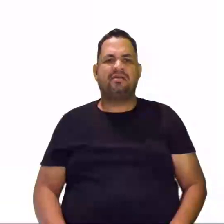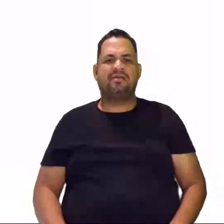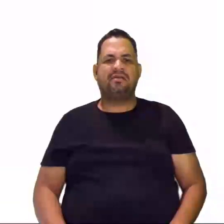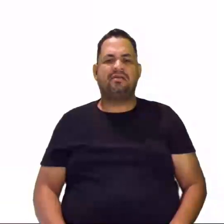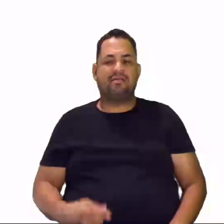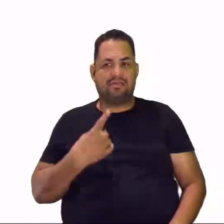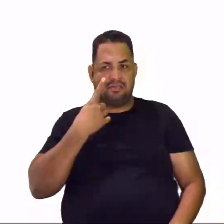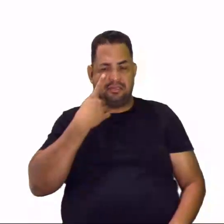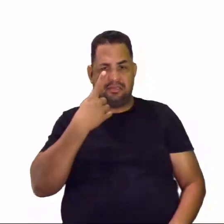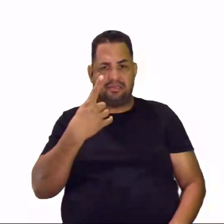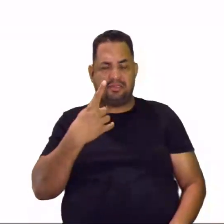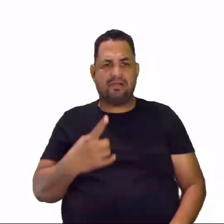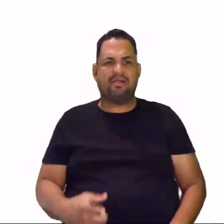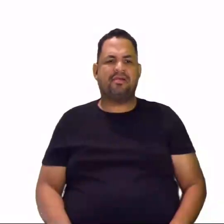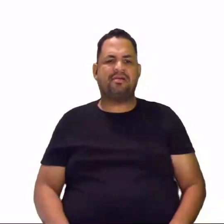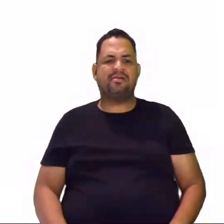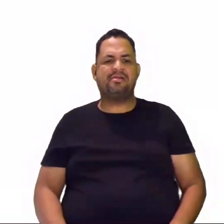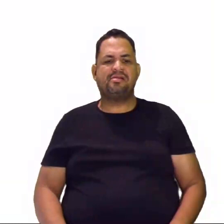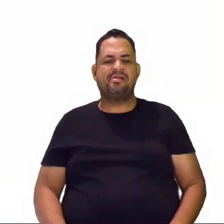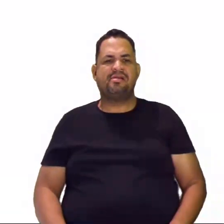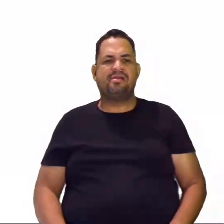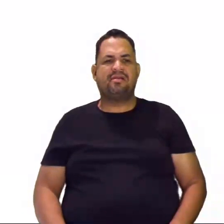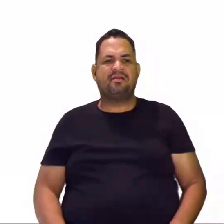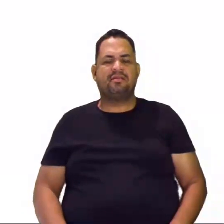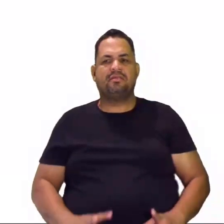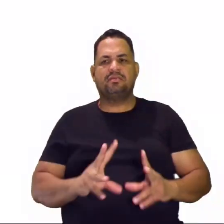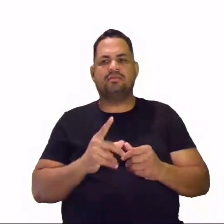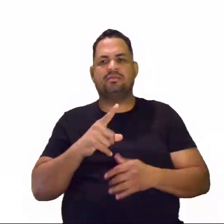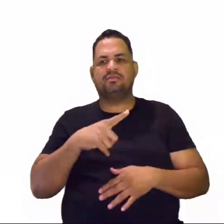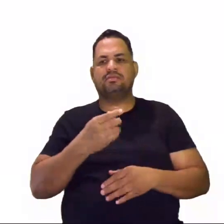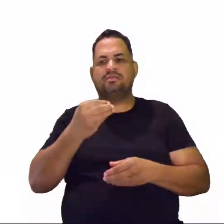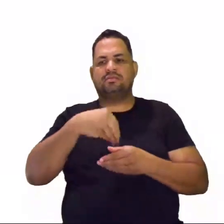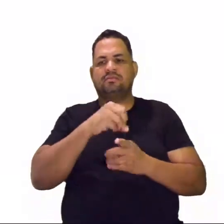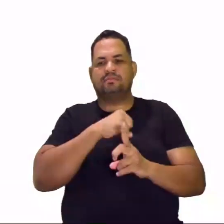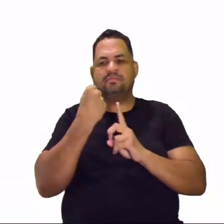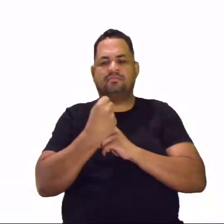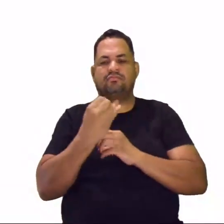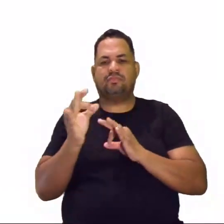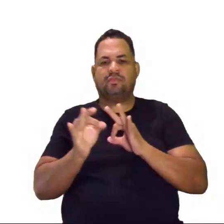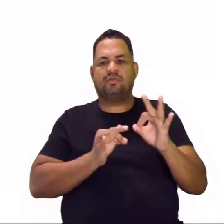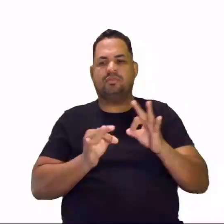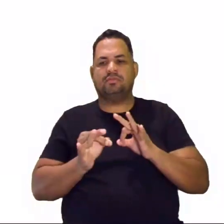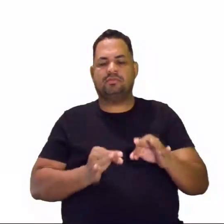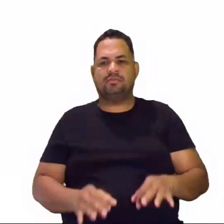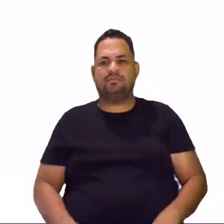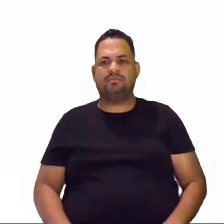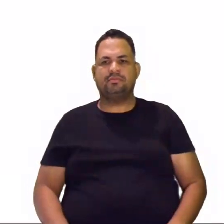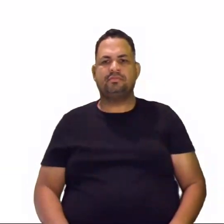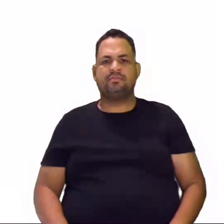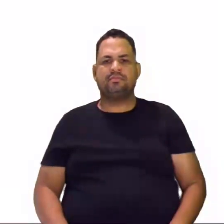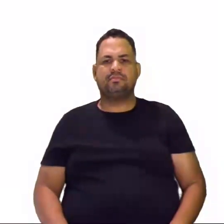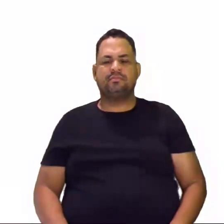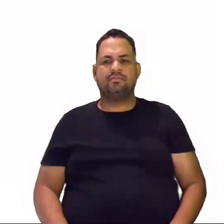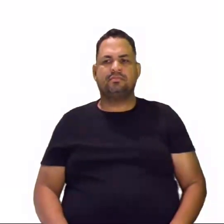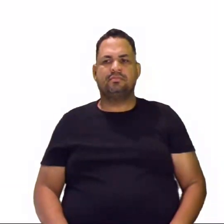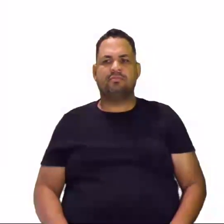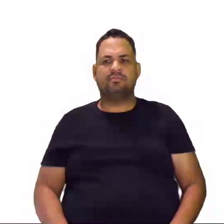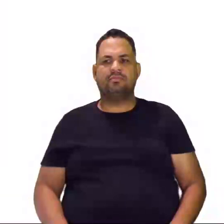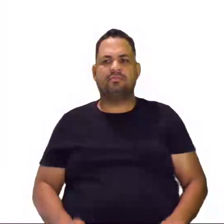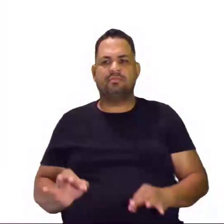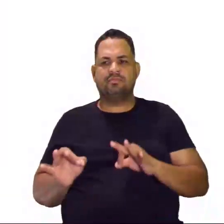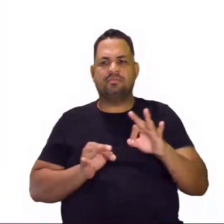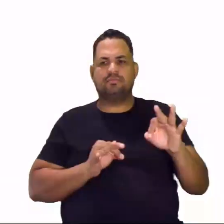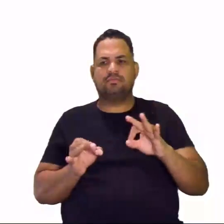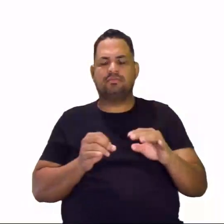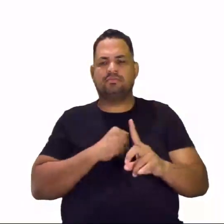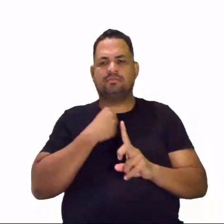para vocês verem o quanto que tudo que existe dentro da sociedade foi criado. Foi criado socialmente, foi